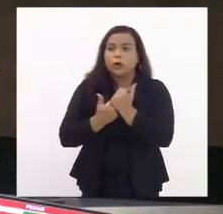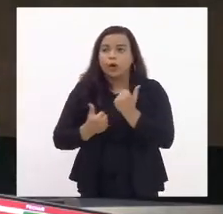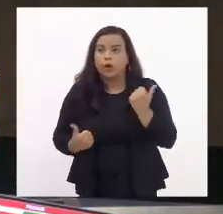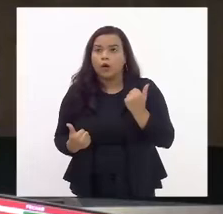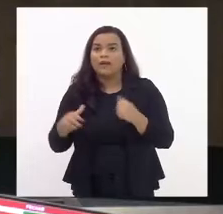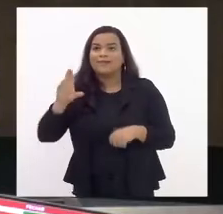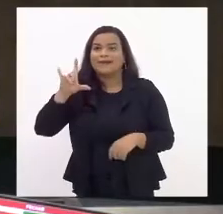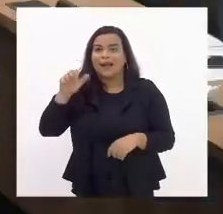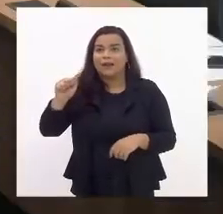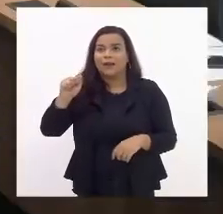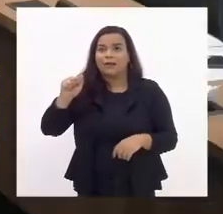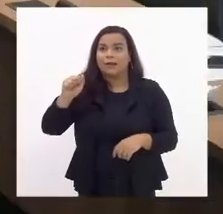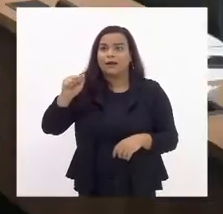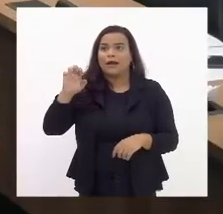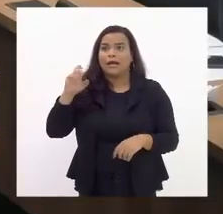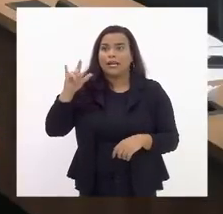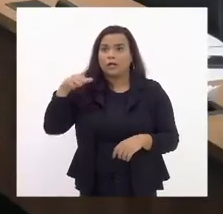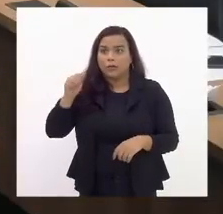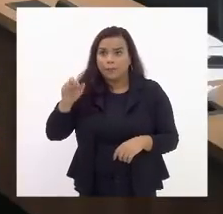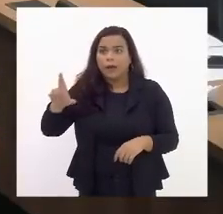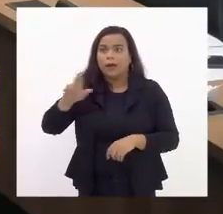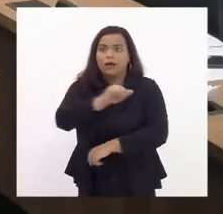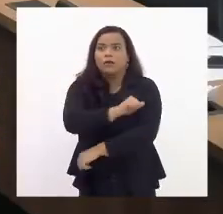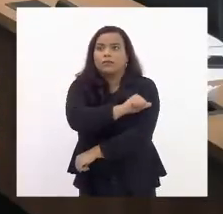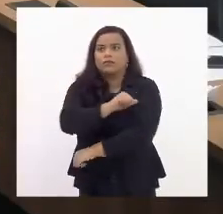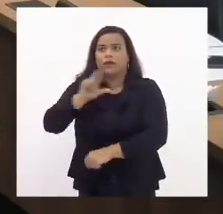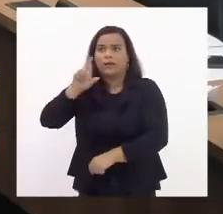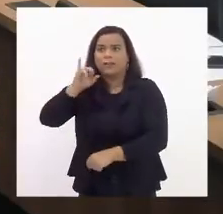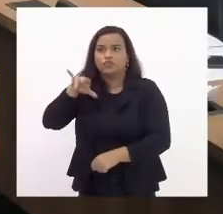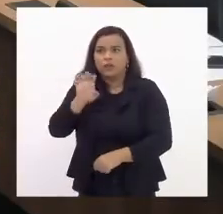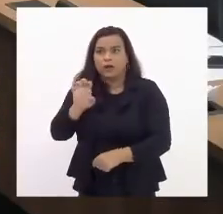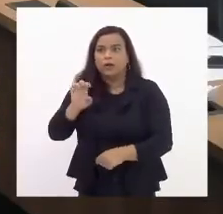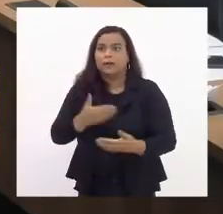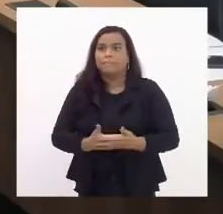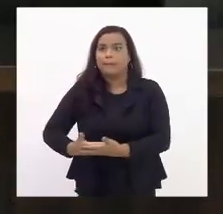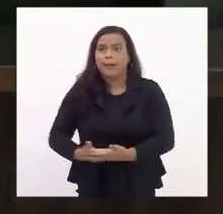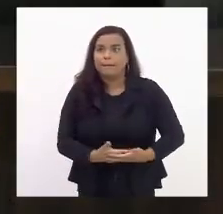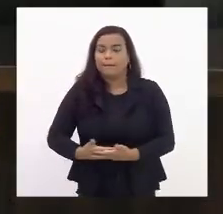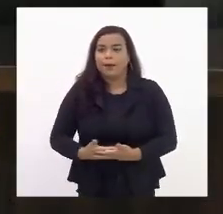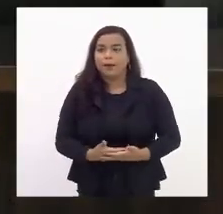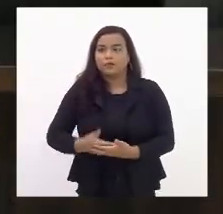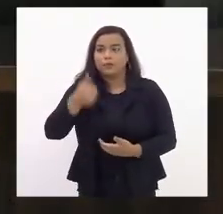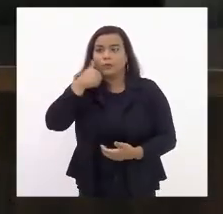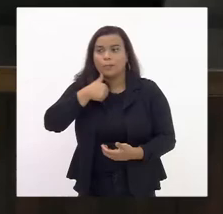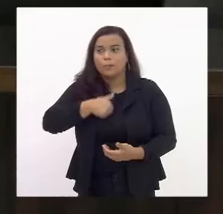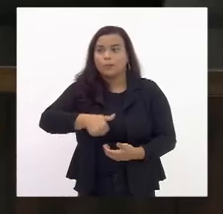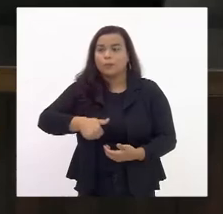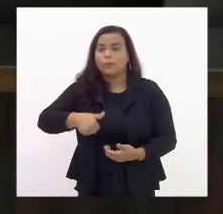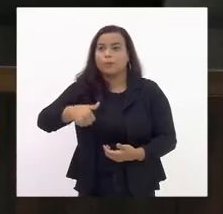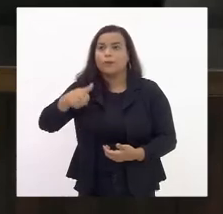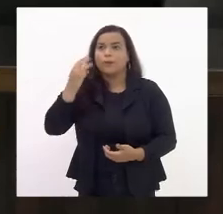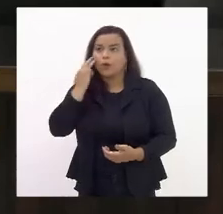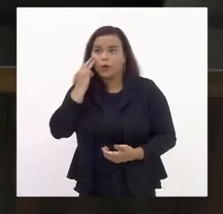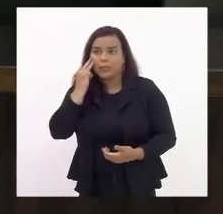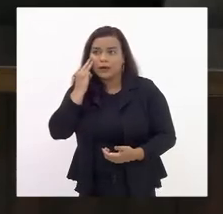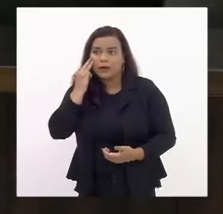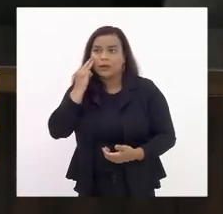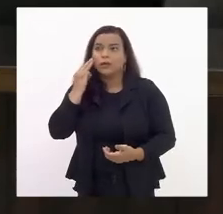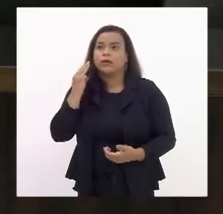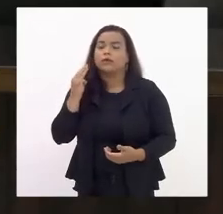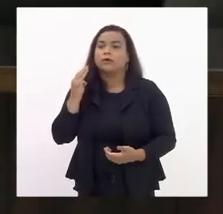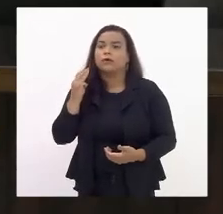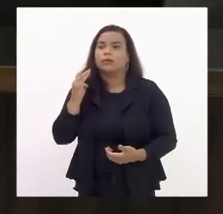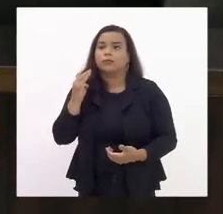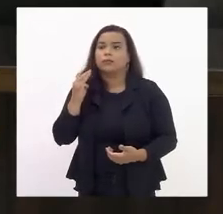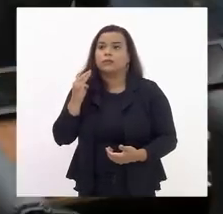Célia, Eli Omar, enfermeira Rejane, Bebeto, Mônica Francisco, subtenente. Põe subtenente nos dois.